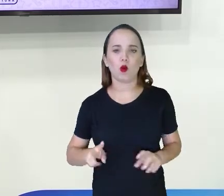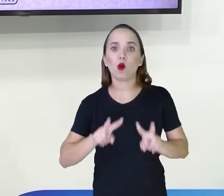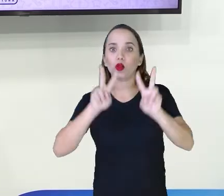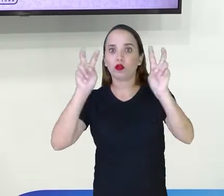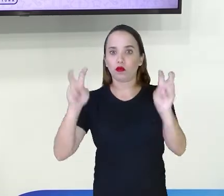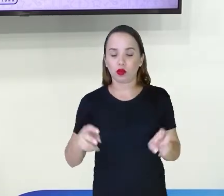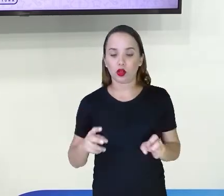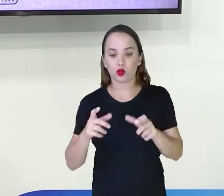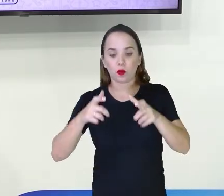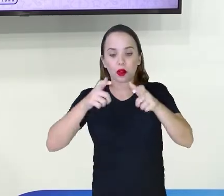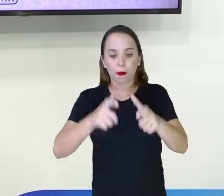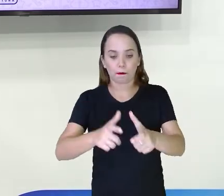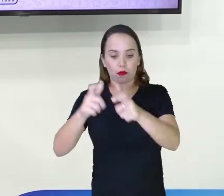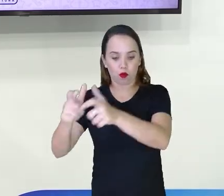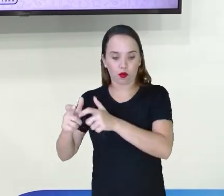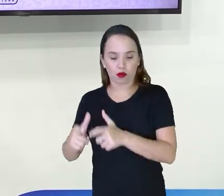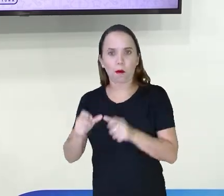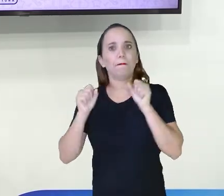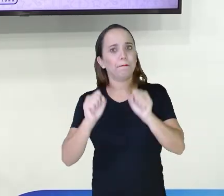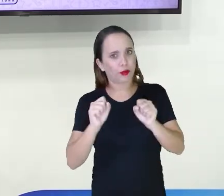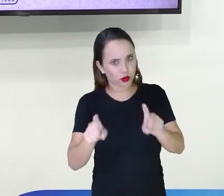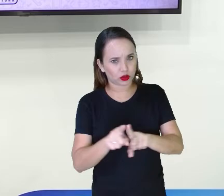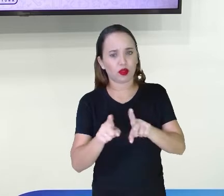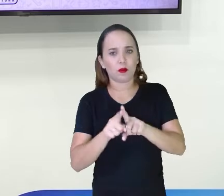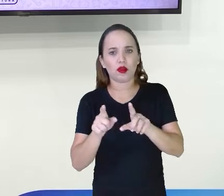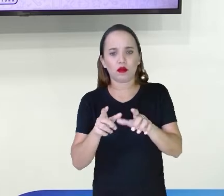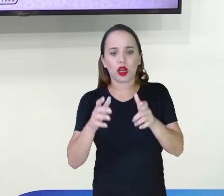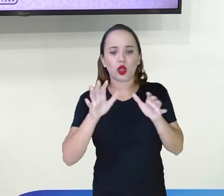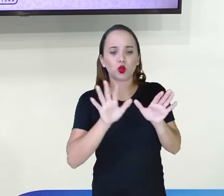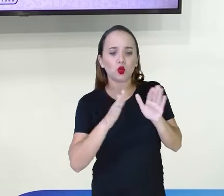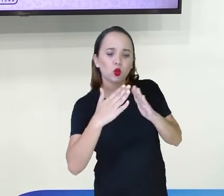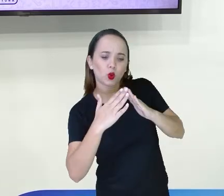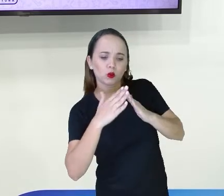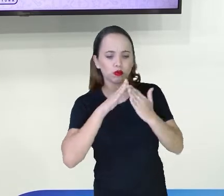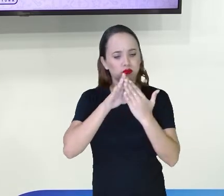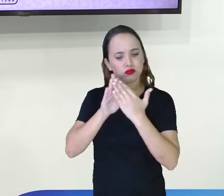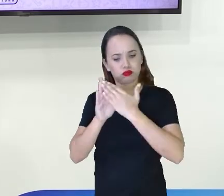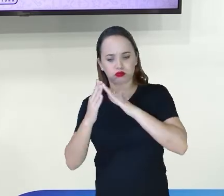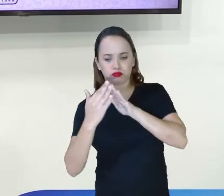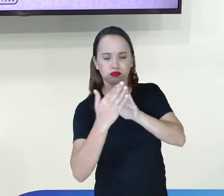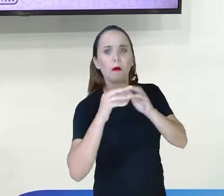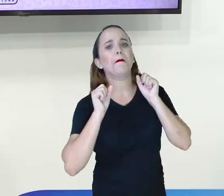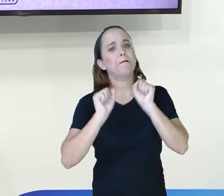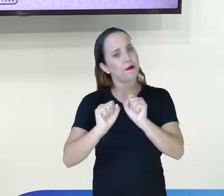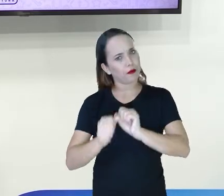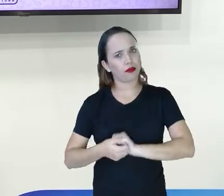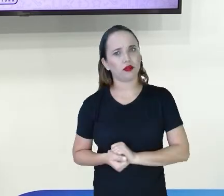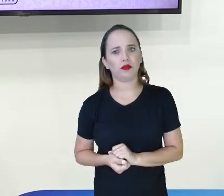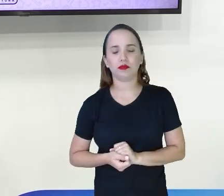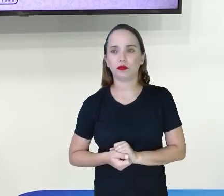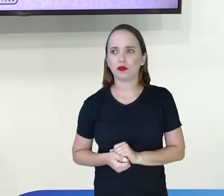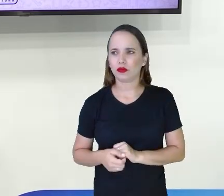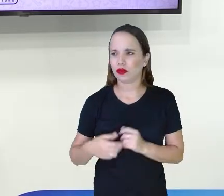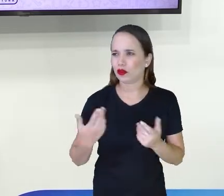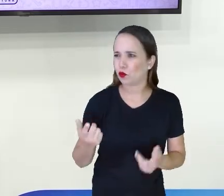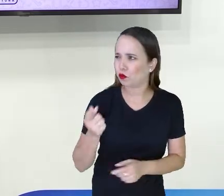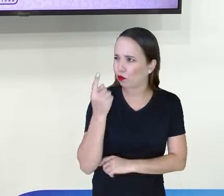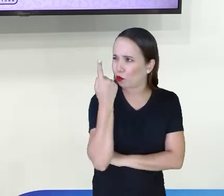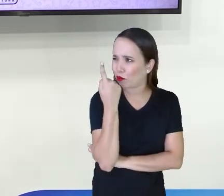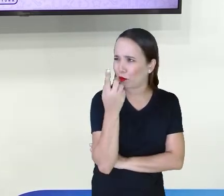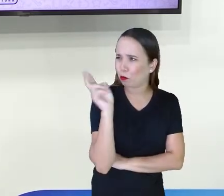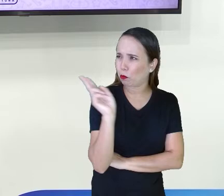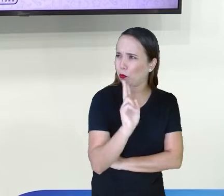gente também pode falar no ângulo das figuras, né? Professora, um nomezinho de